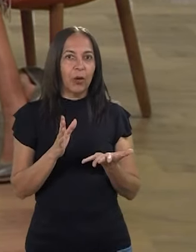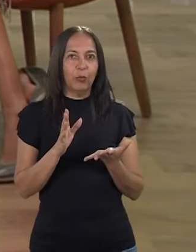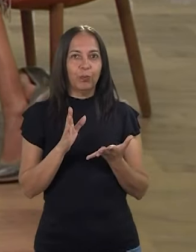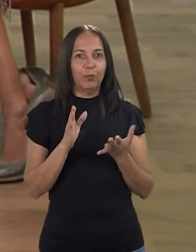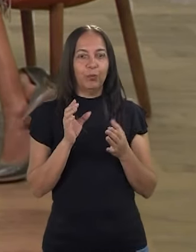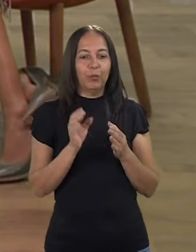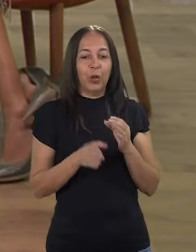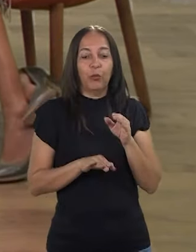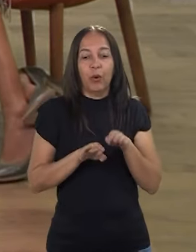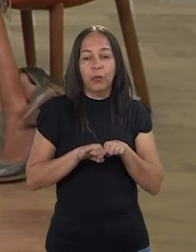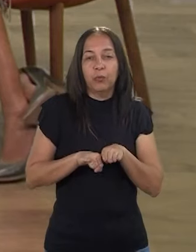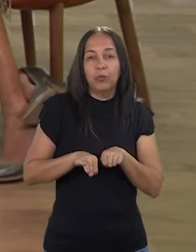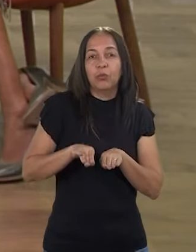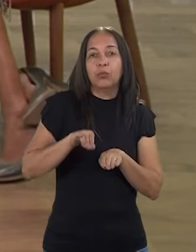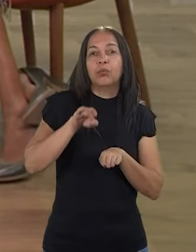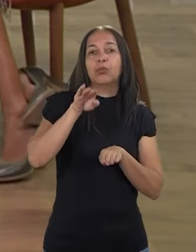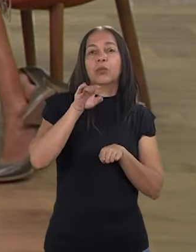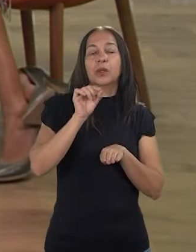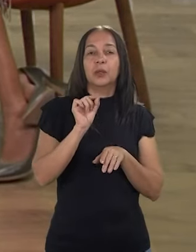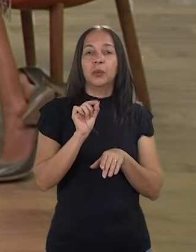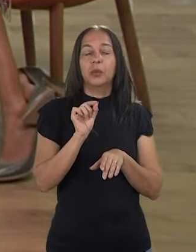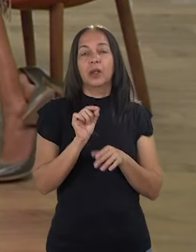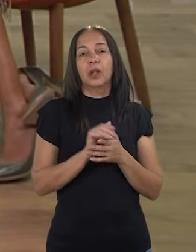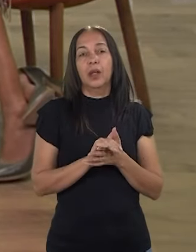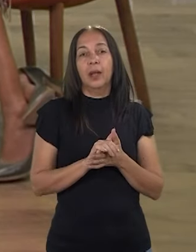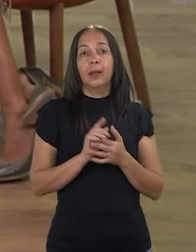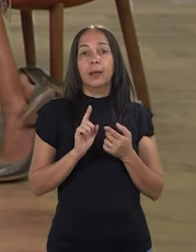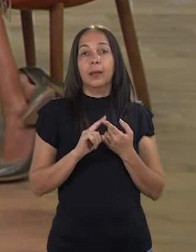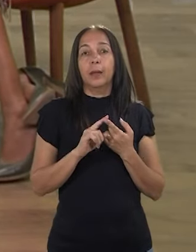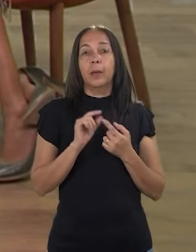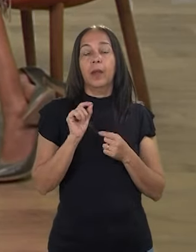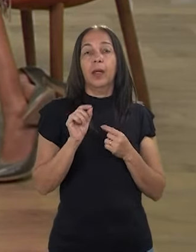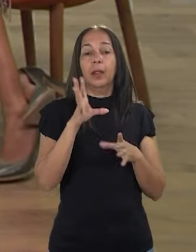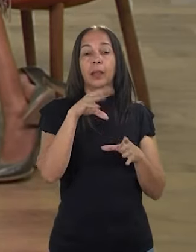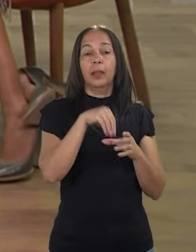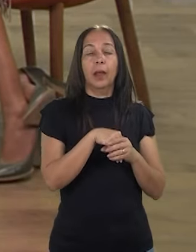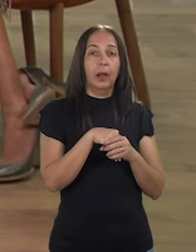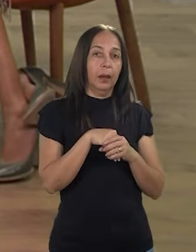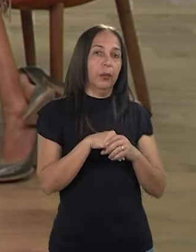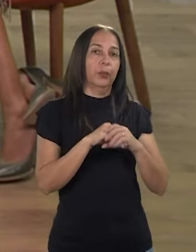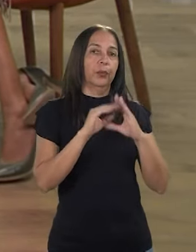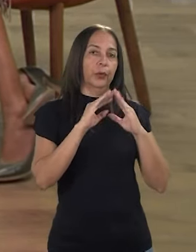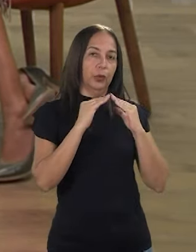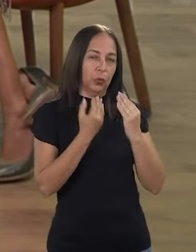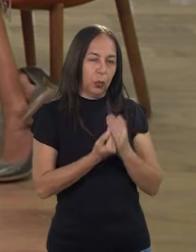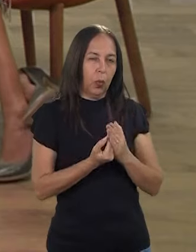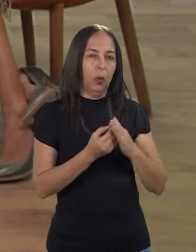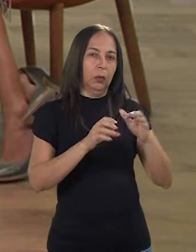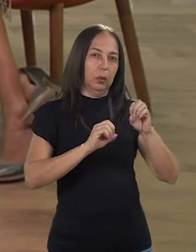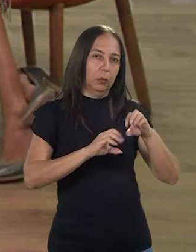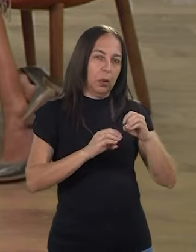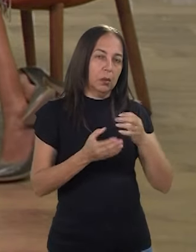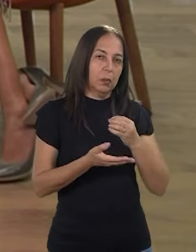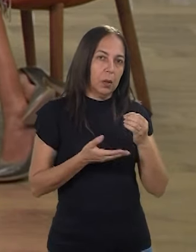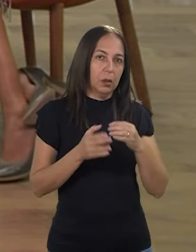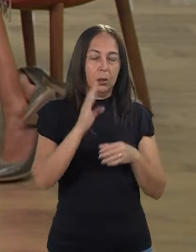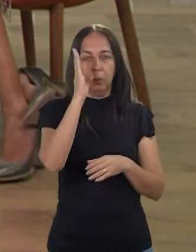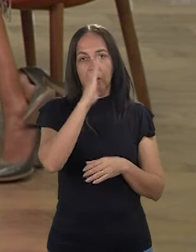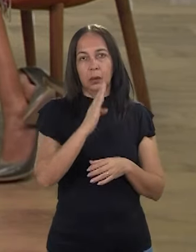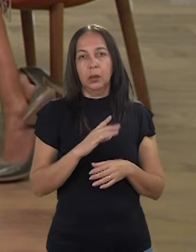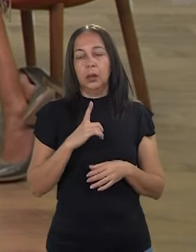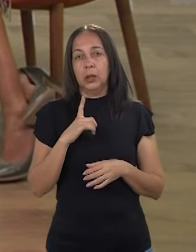falo Desde da base mas aí eu vou pra Base não a base que Lula colocou mas também né a gente trabalhar com isso dentro das escolas a educação